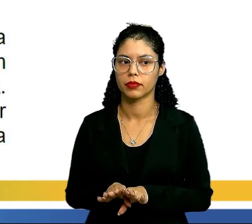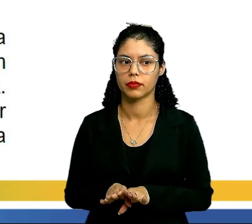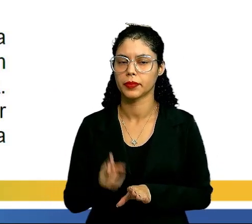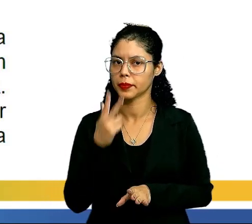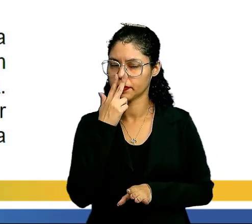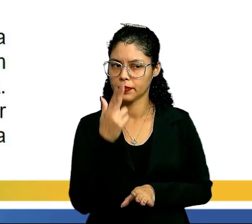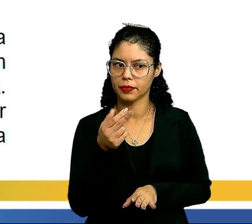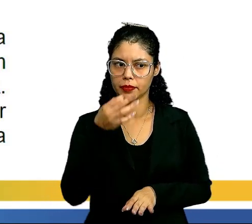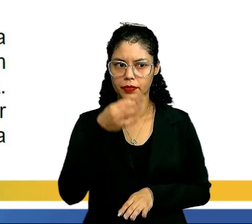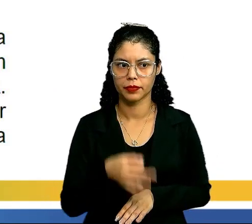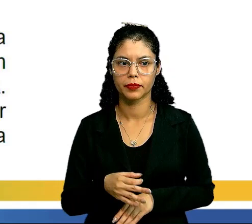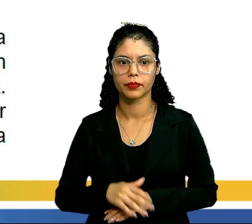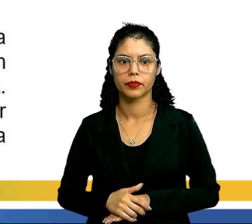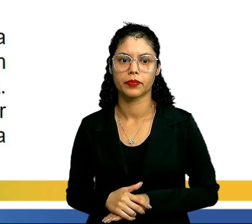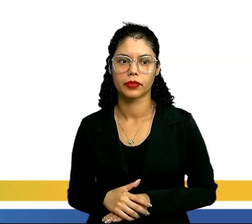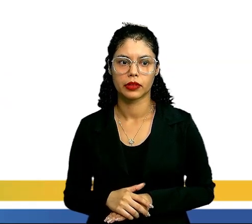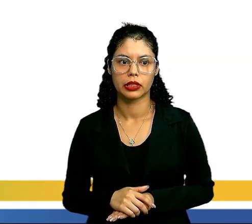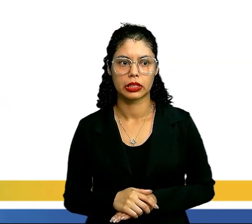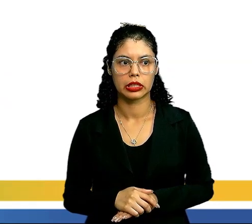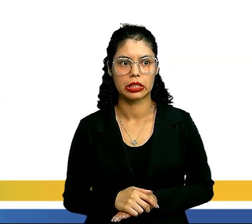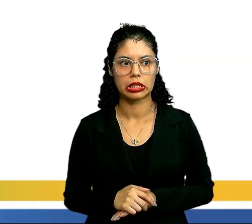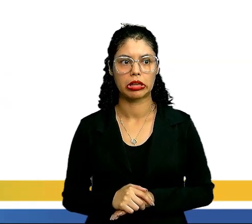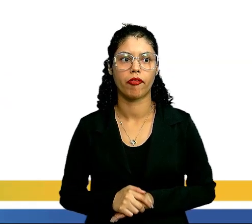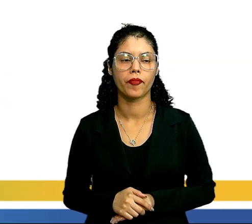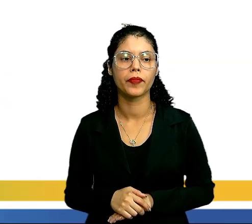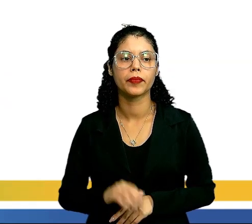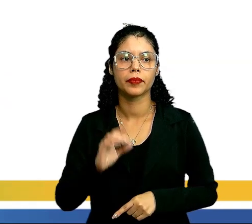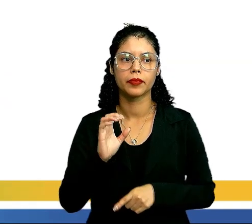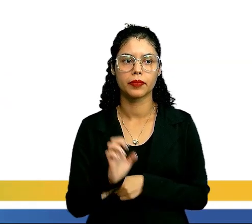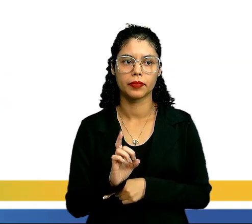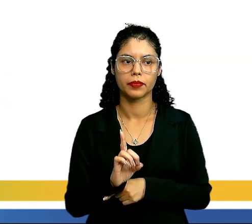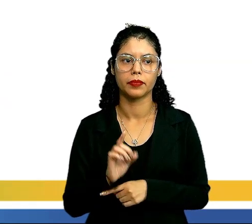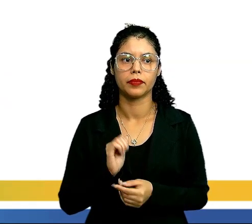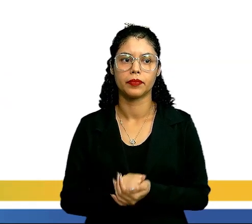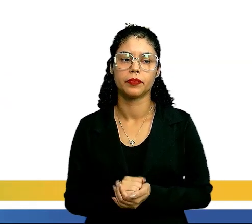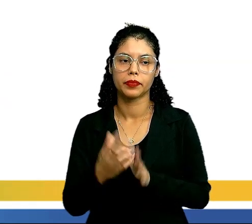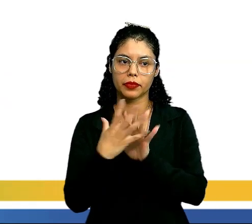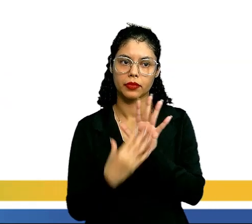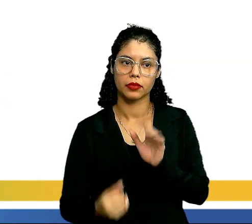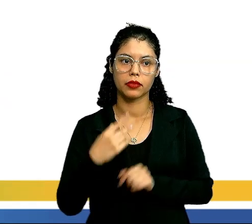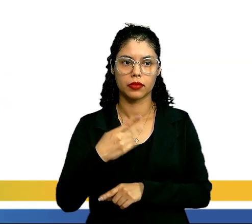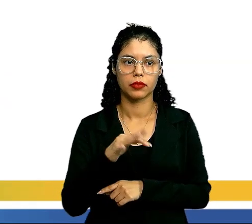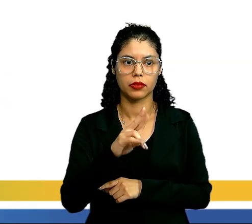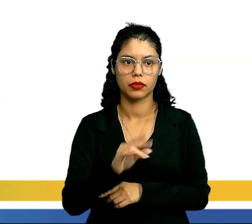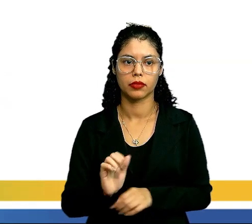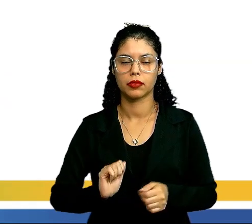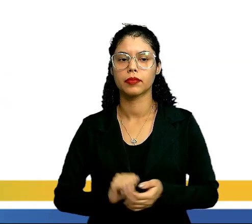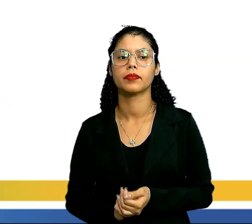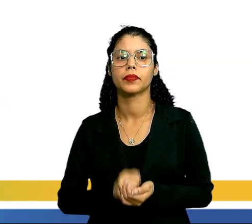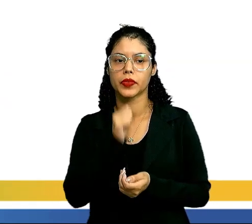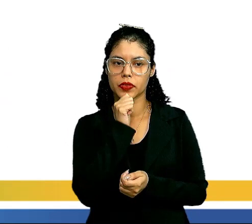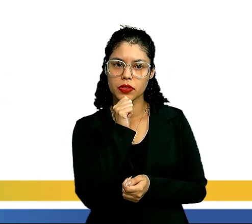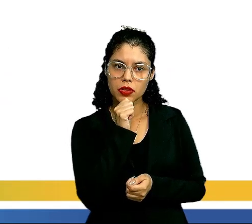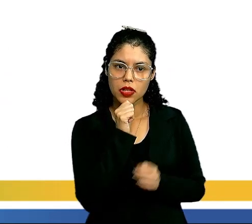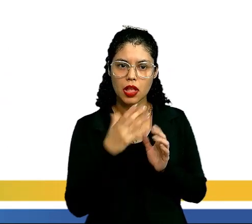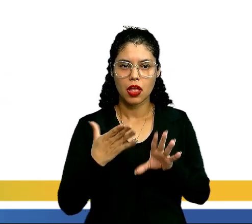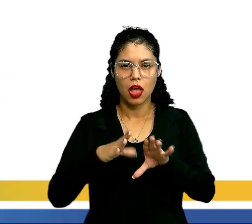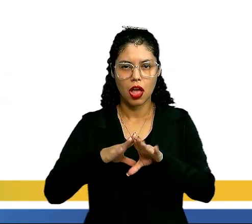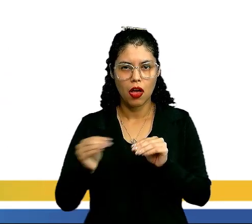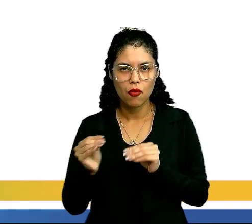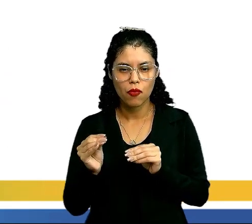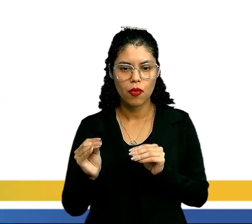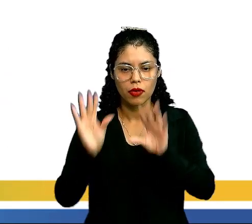me parece estar correta. Será a próxima? Vamos à leitura da próxima. A projeção de Peters distorce